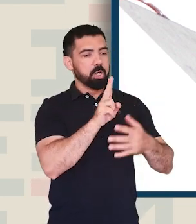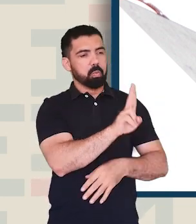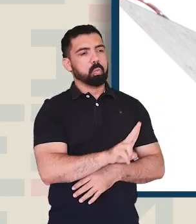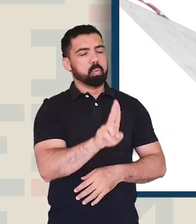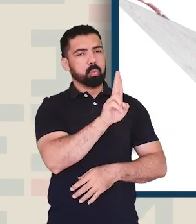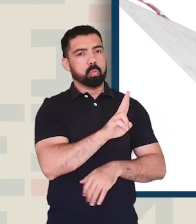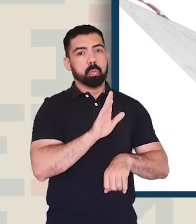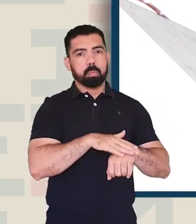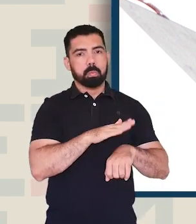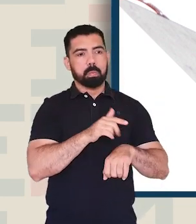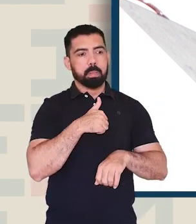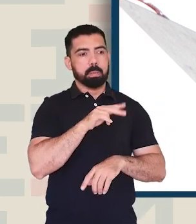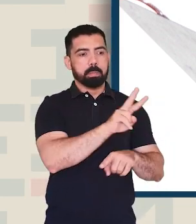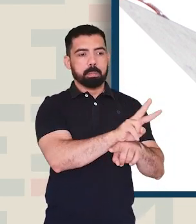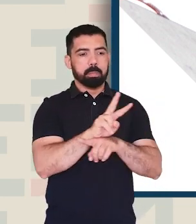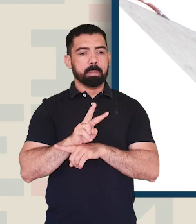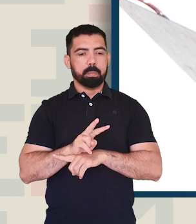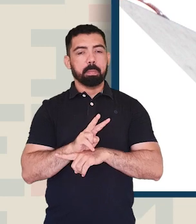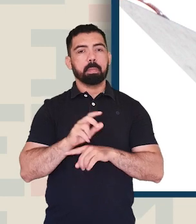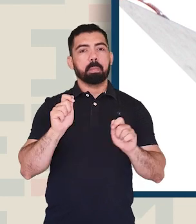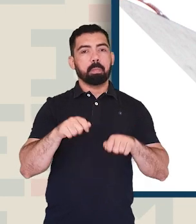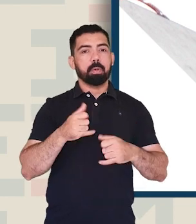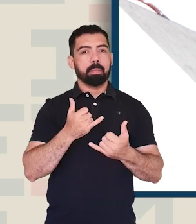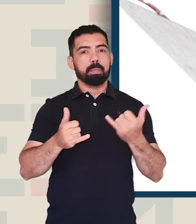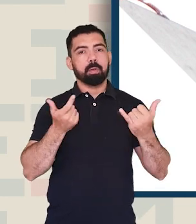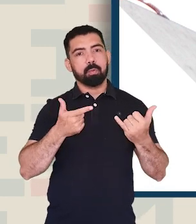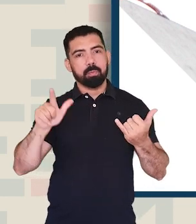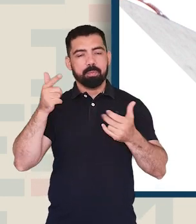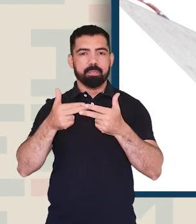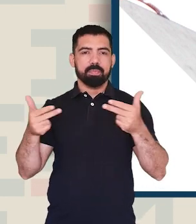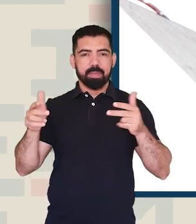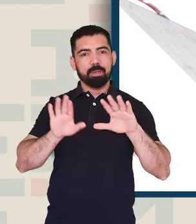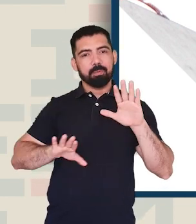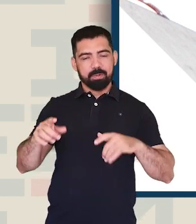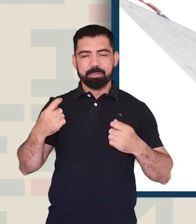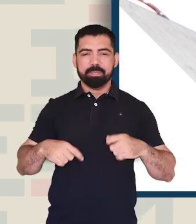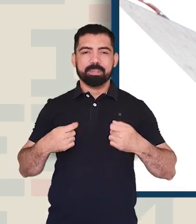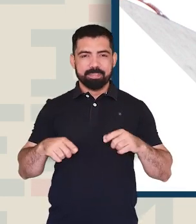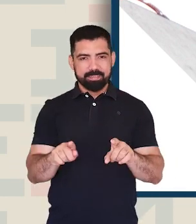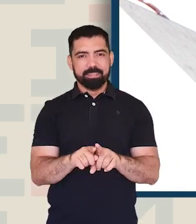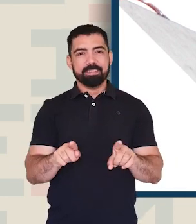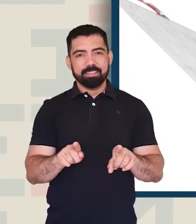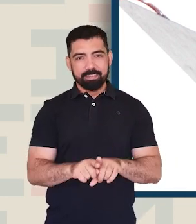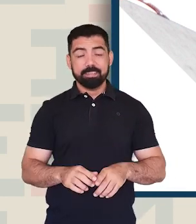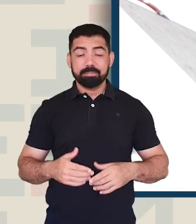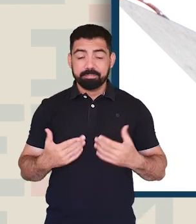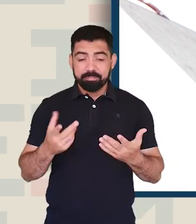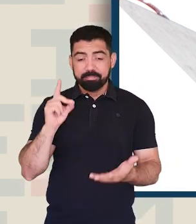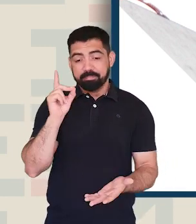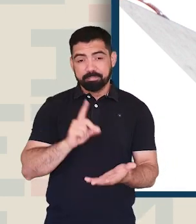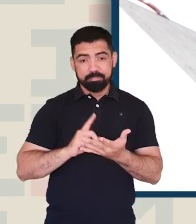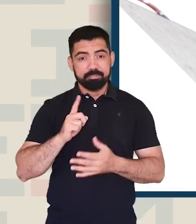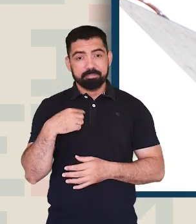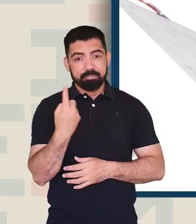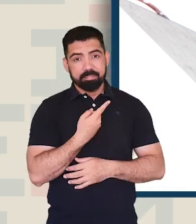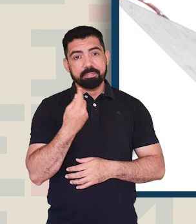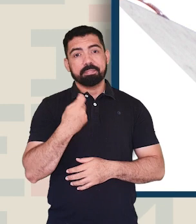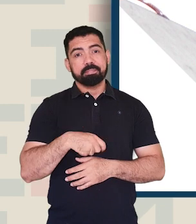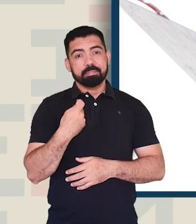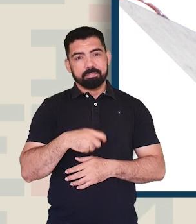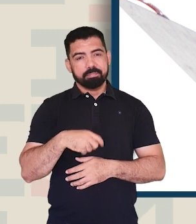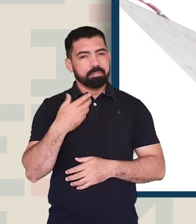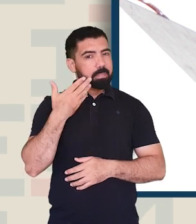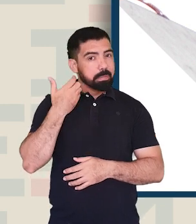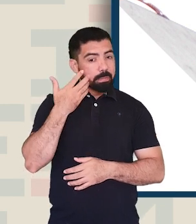até perigoso. Ah, eu achei isso aí parecido com alguma coisa que eu ouvi ali, né? Então, realmente a gente tem que